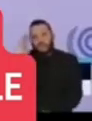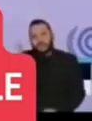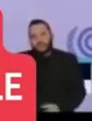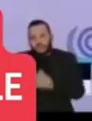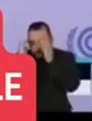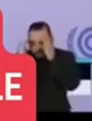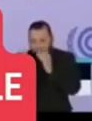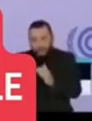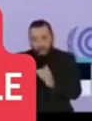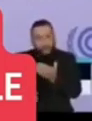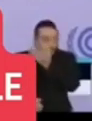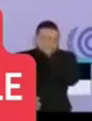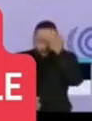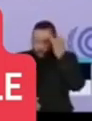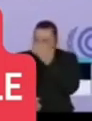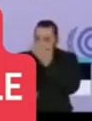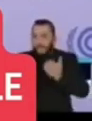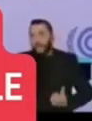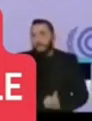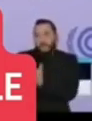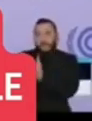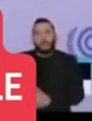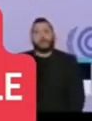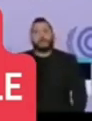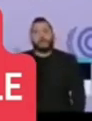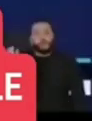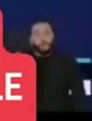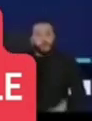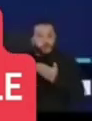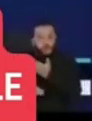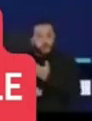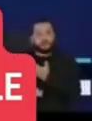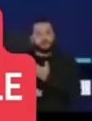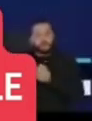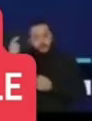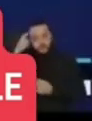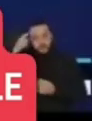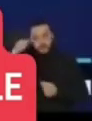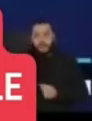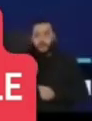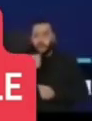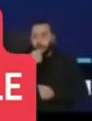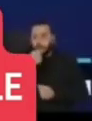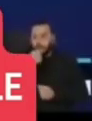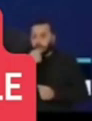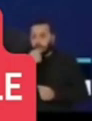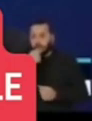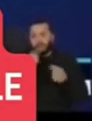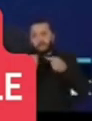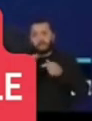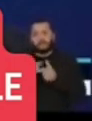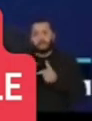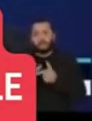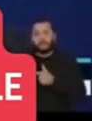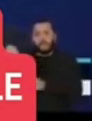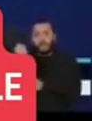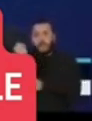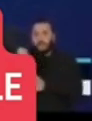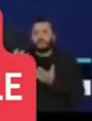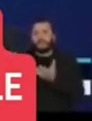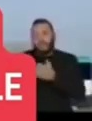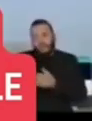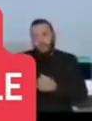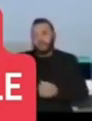políticos próximos ao presidente eleito Luiz Inácio Lula da Silva consideraram grave a gravação e querem que Nardes